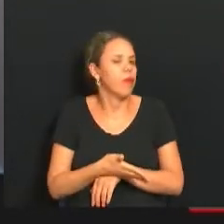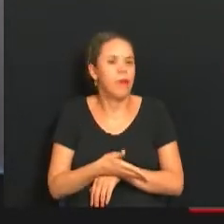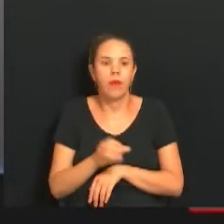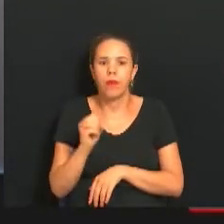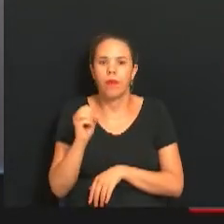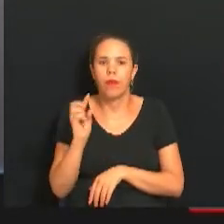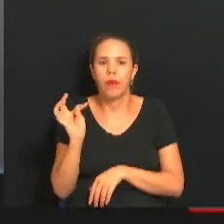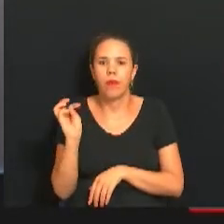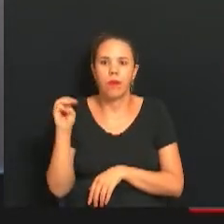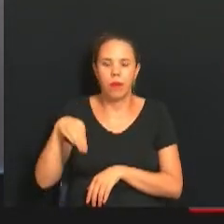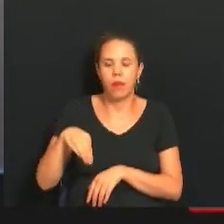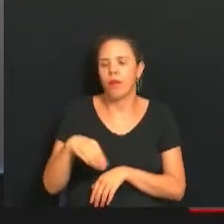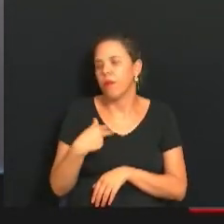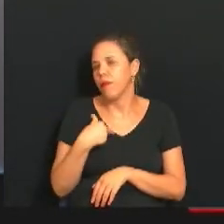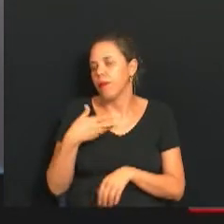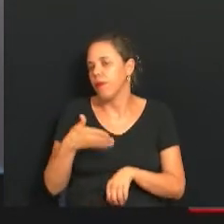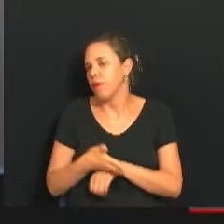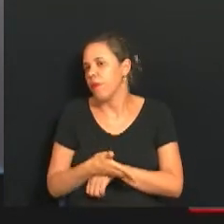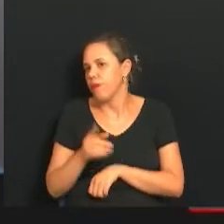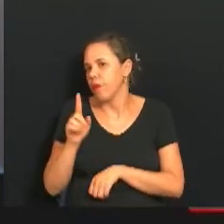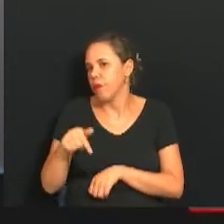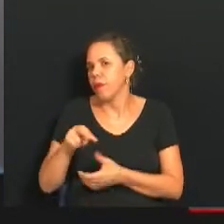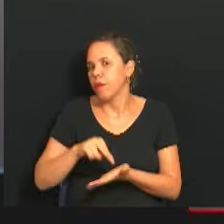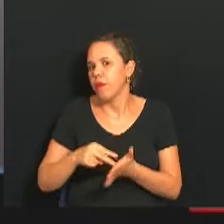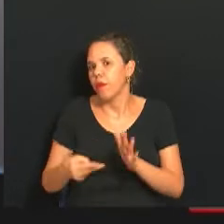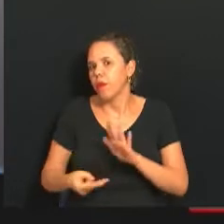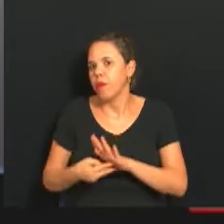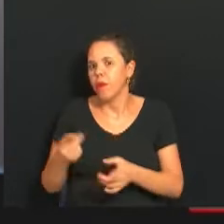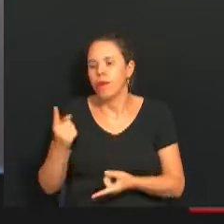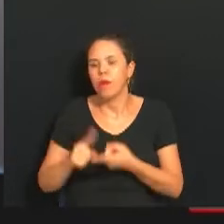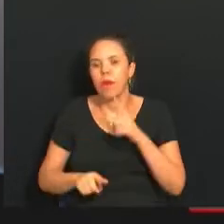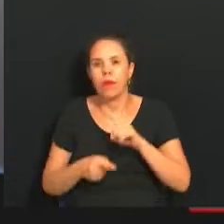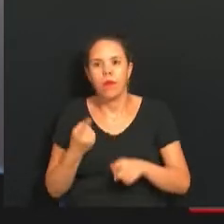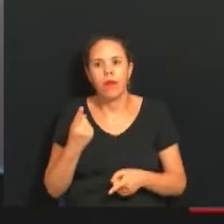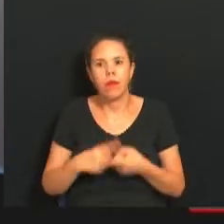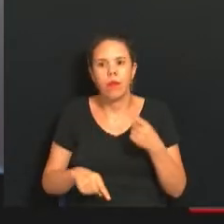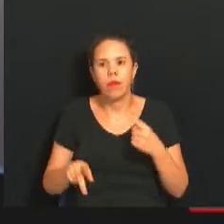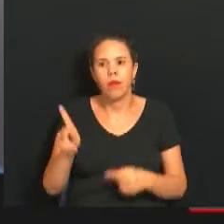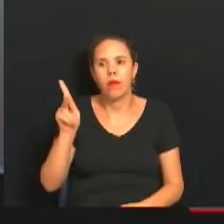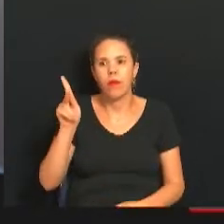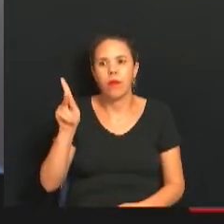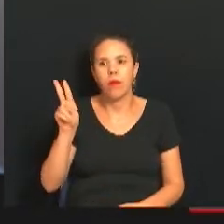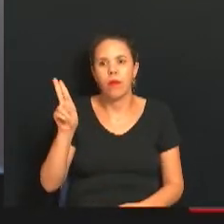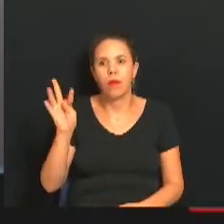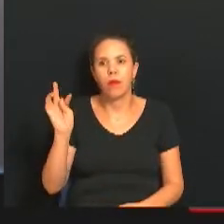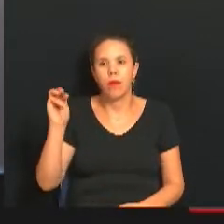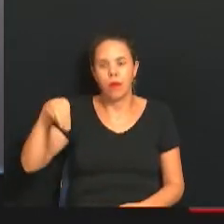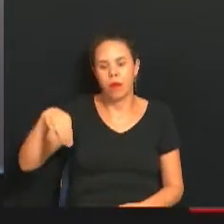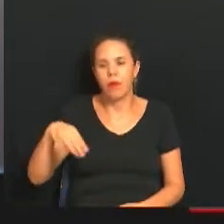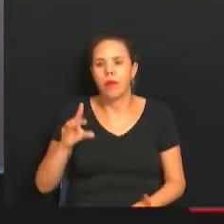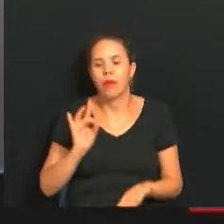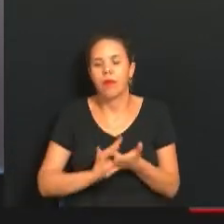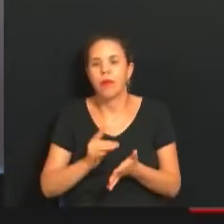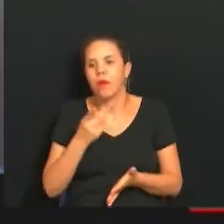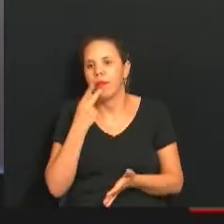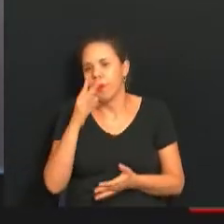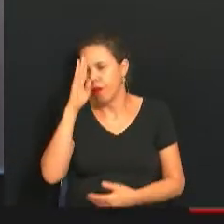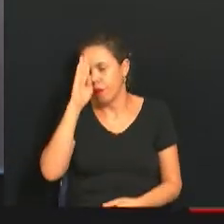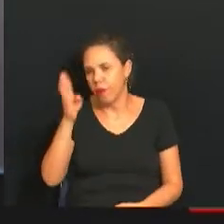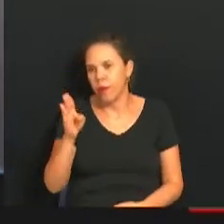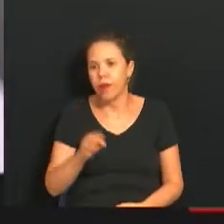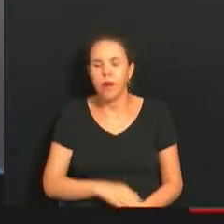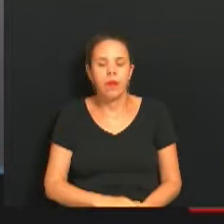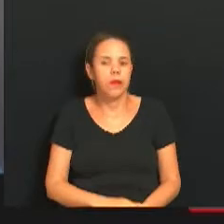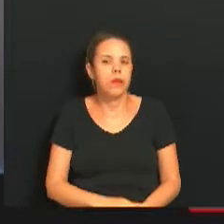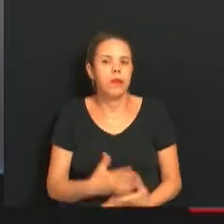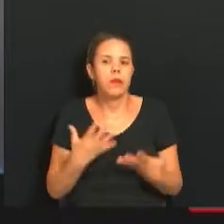né? Que é aquilo que o presidente Vladimir Vladimirovich Putin afirma, né, como sendo um dos principais motivos para